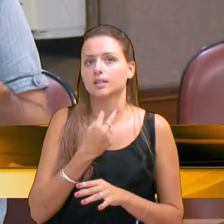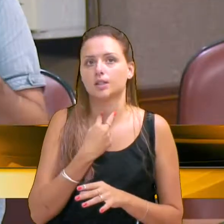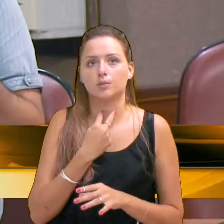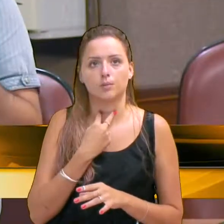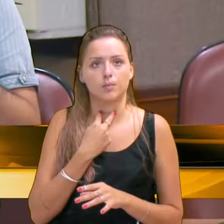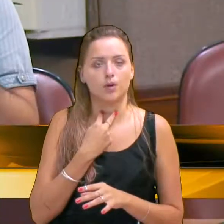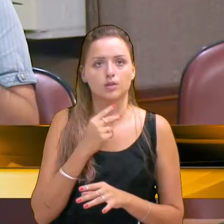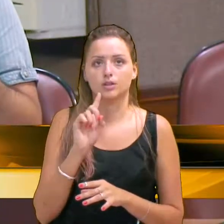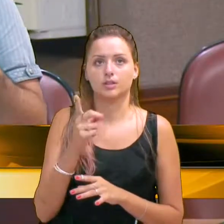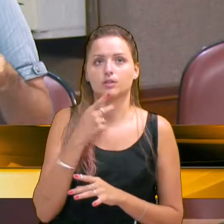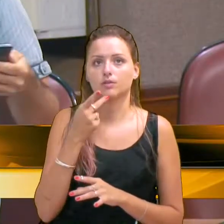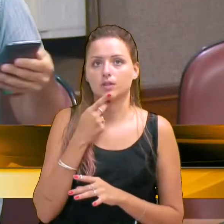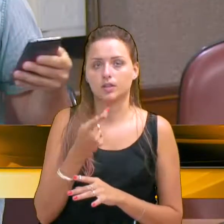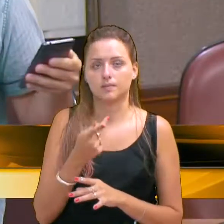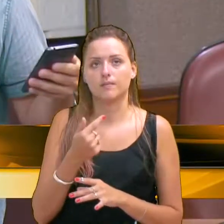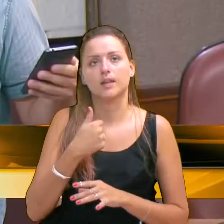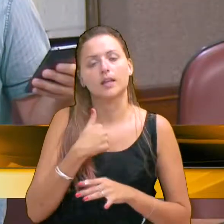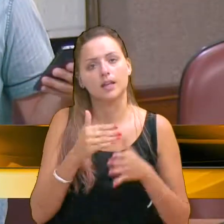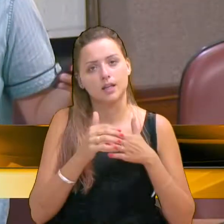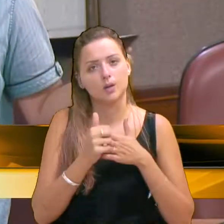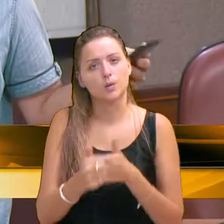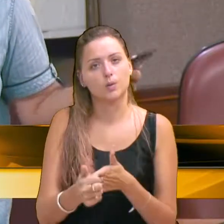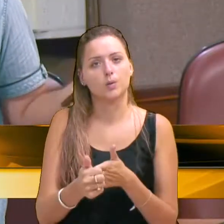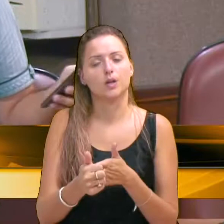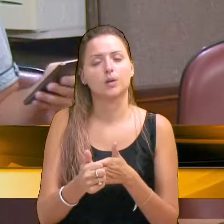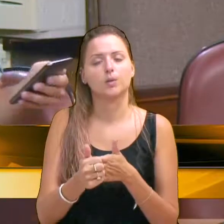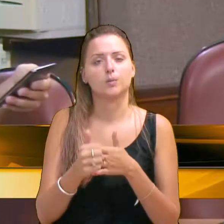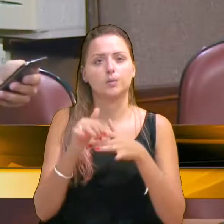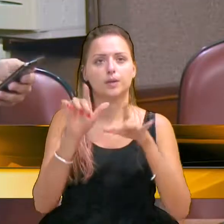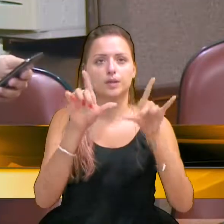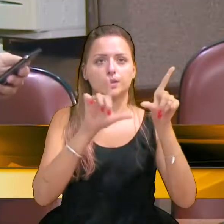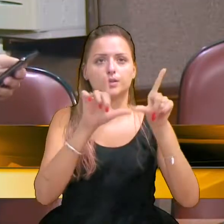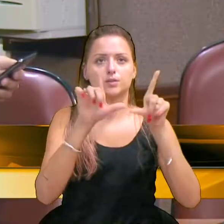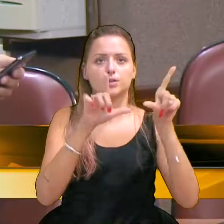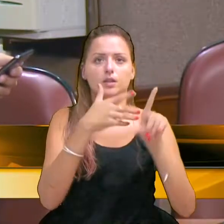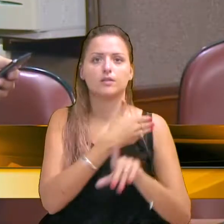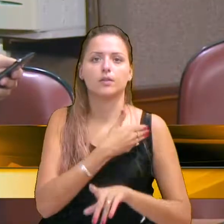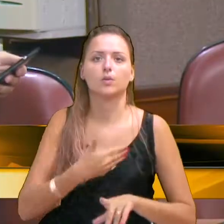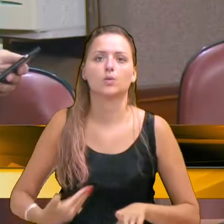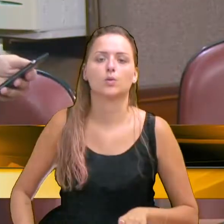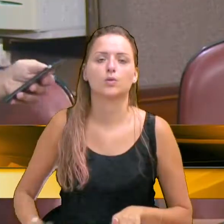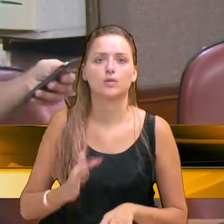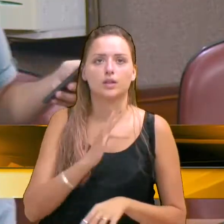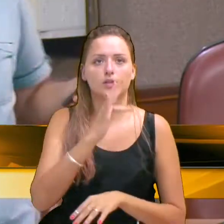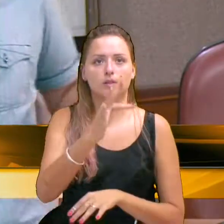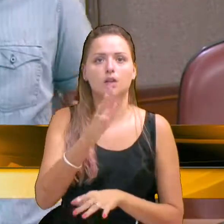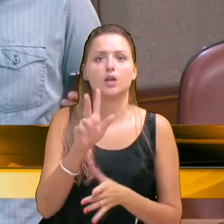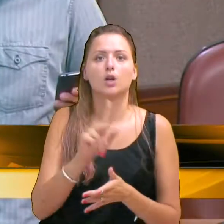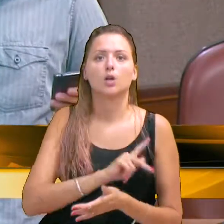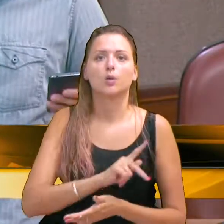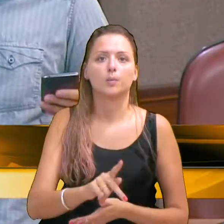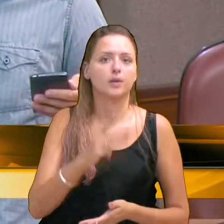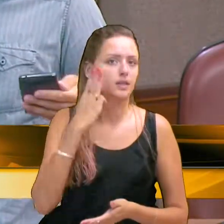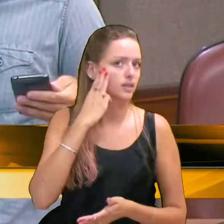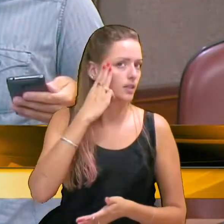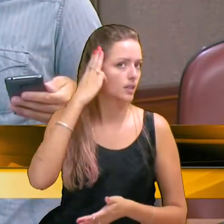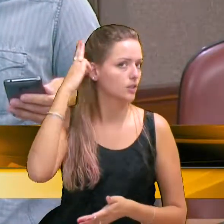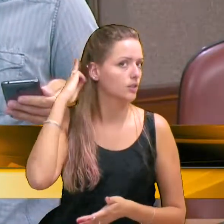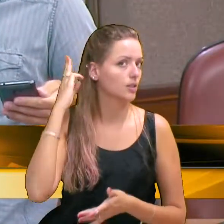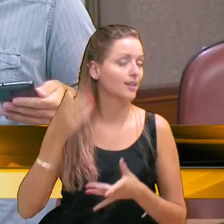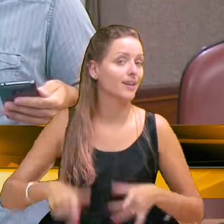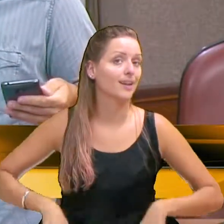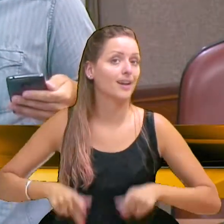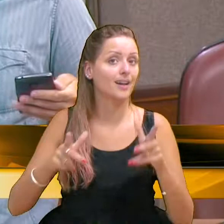se manifestar. E eu acompanhando no noticiário, o governo federal, o presidente Temer, gasta